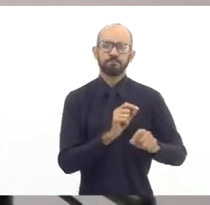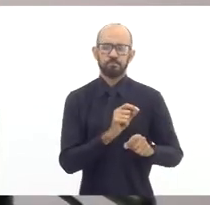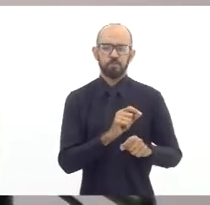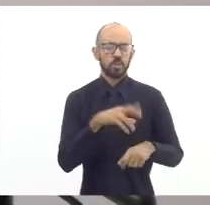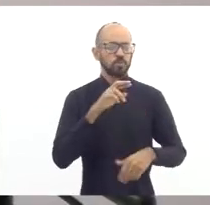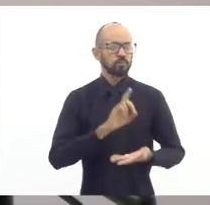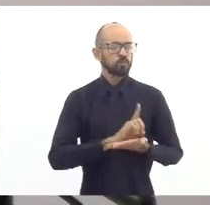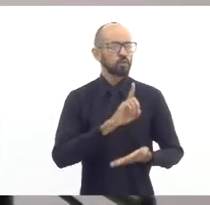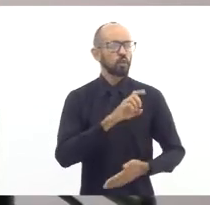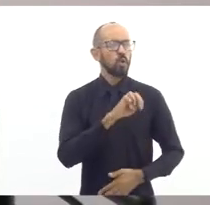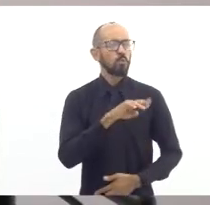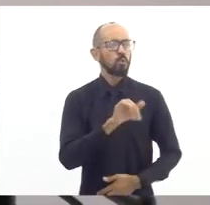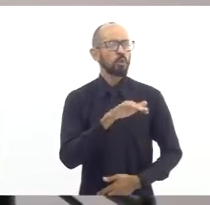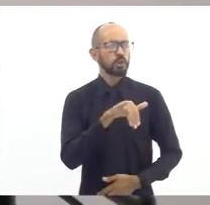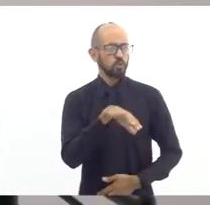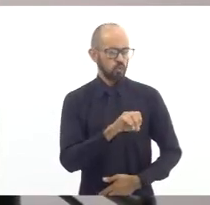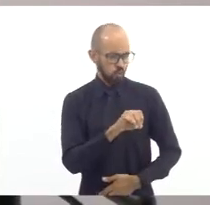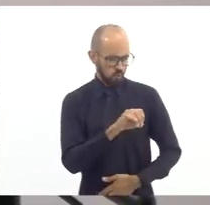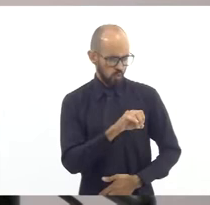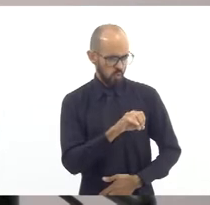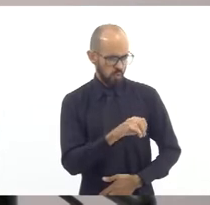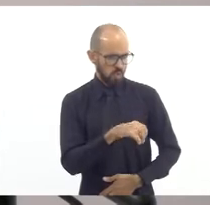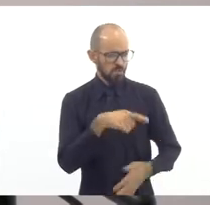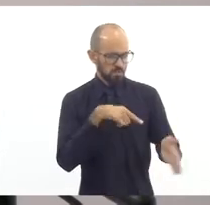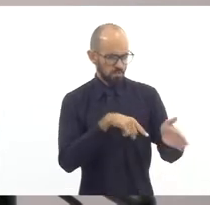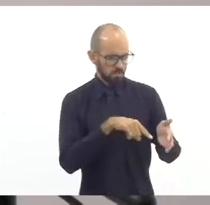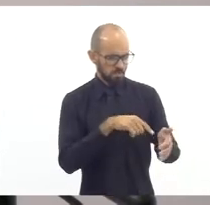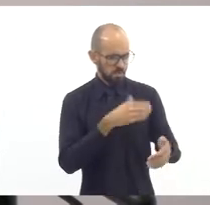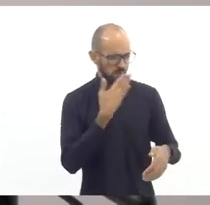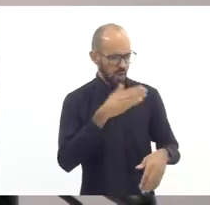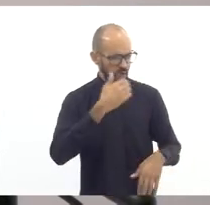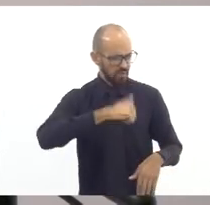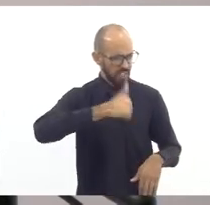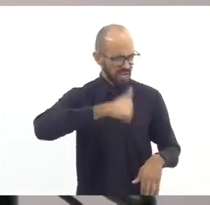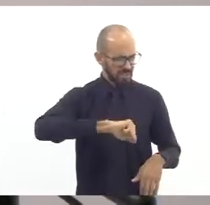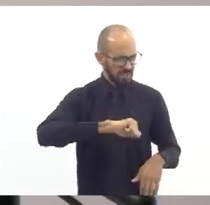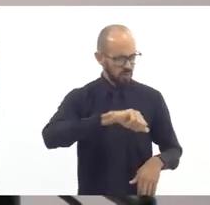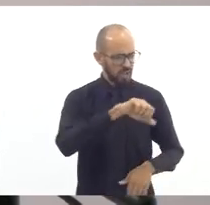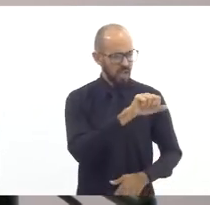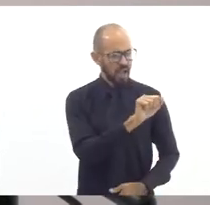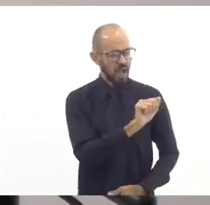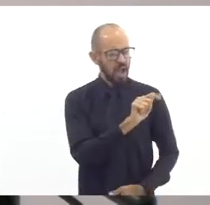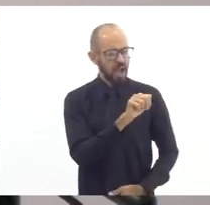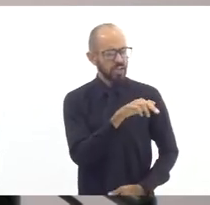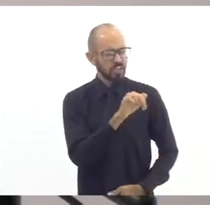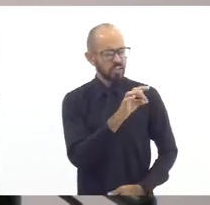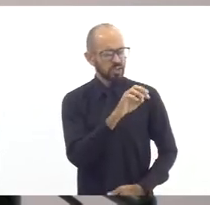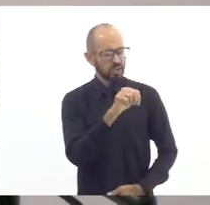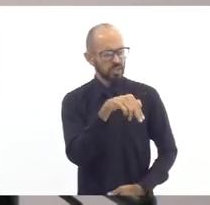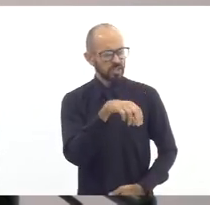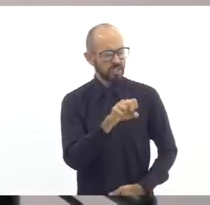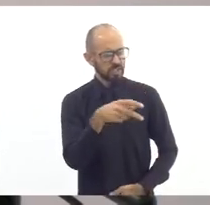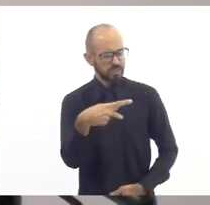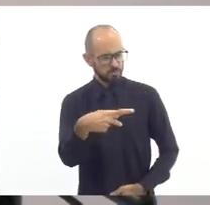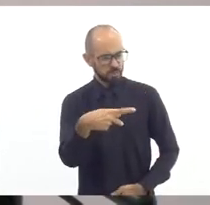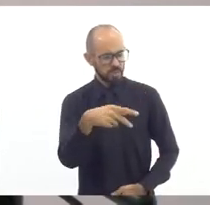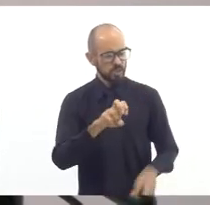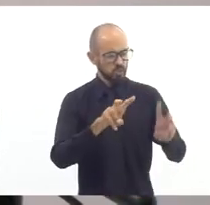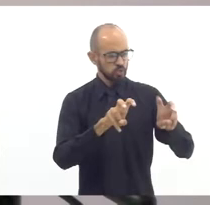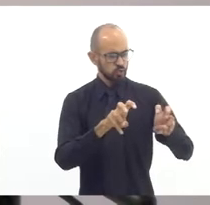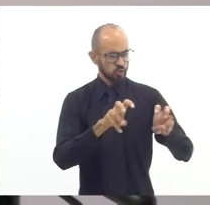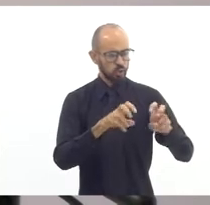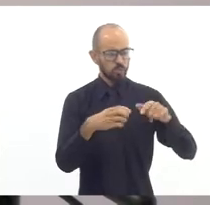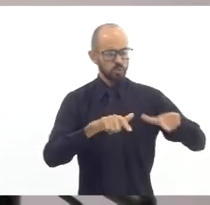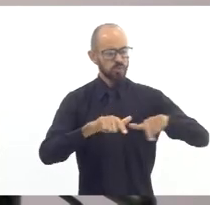doutor Murilo Leal, qual é a avaliação da Getransp sobre os serviços de transporte ferroviário de passageiros prestados